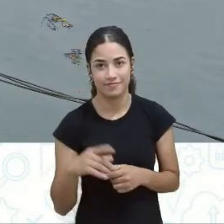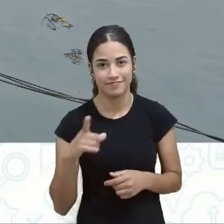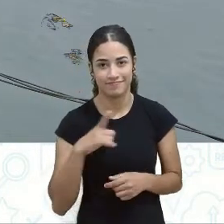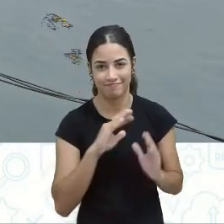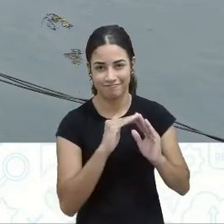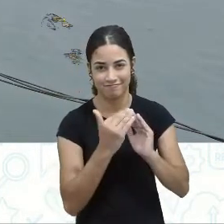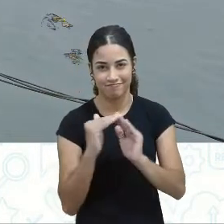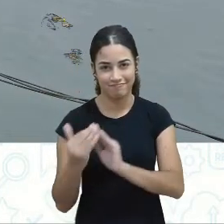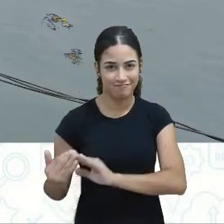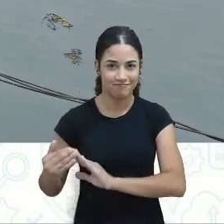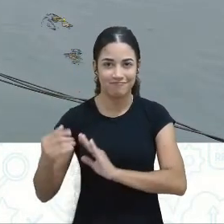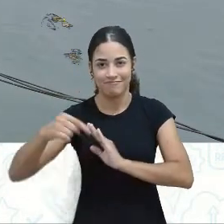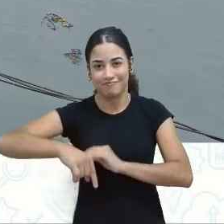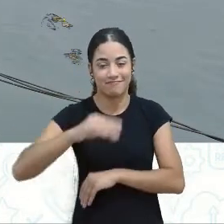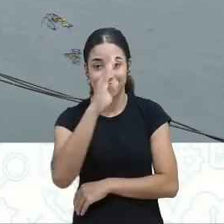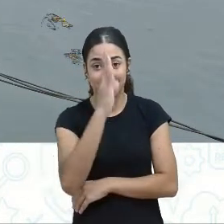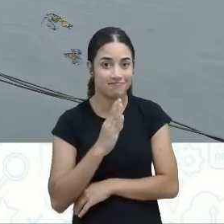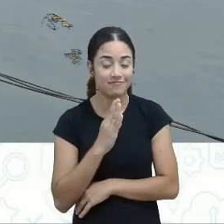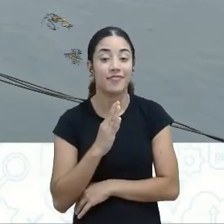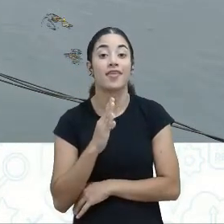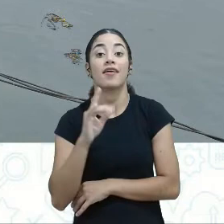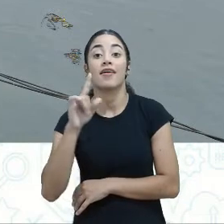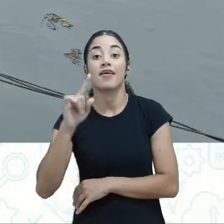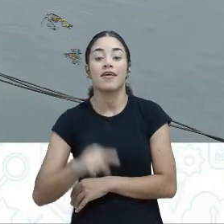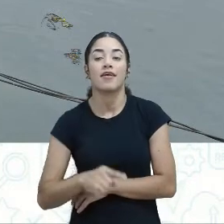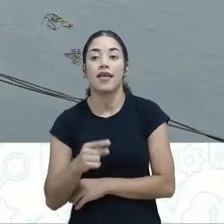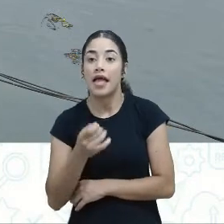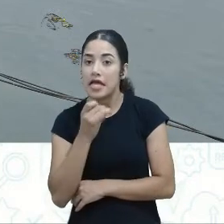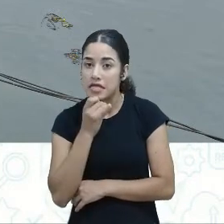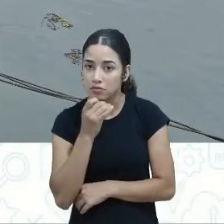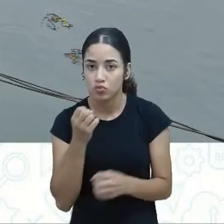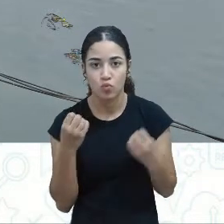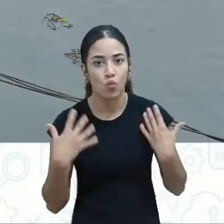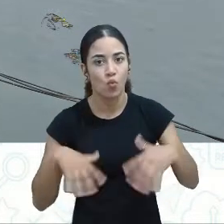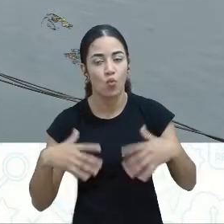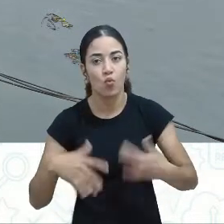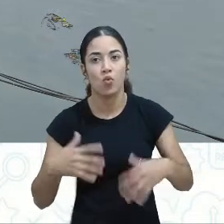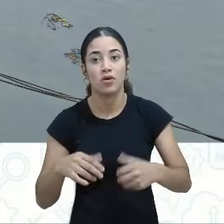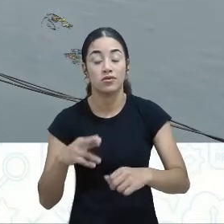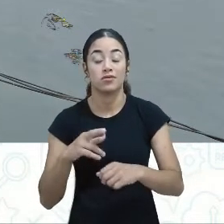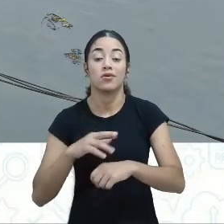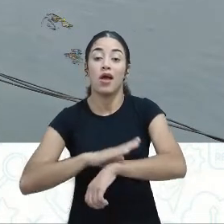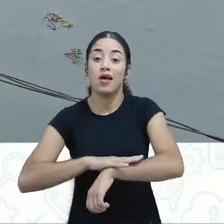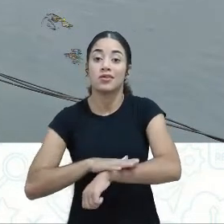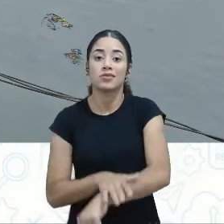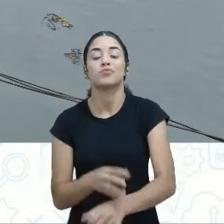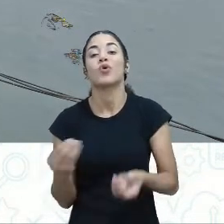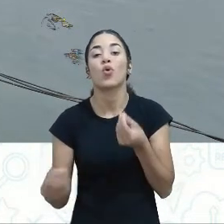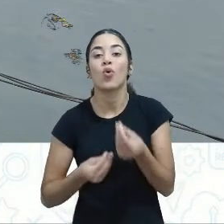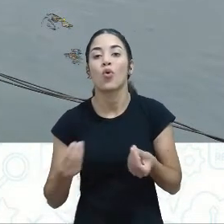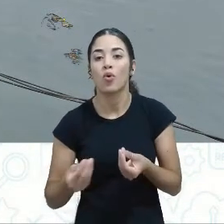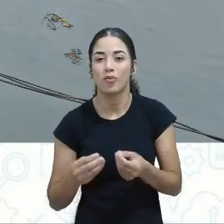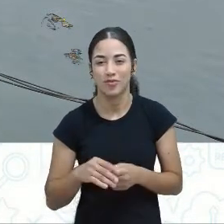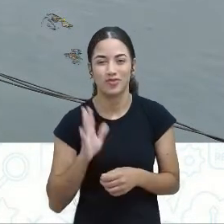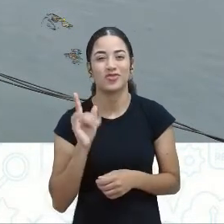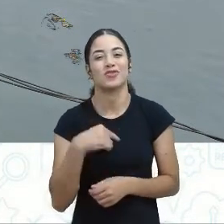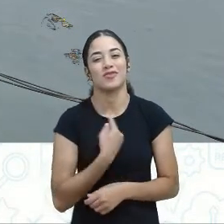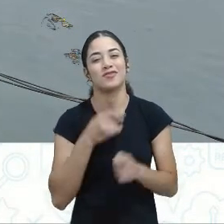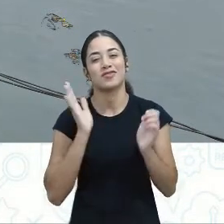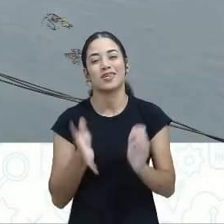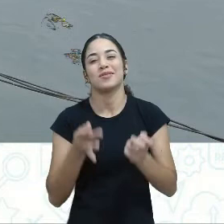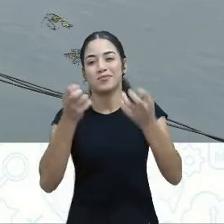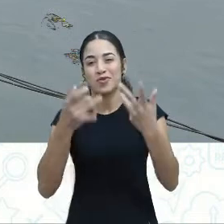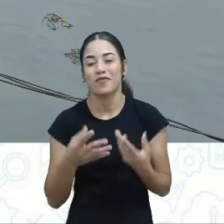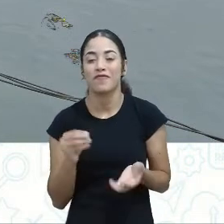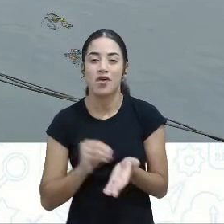periferias brasileiras são um exemplo notável de como o racismo ambiental se desenrola. Olha o que a gente estava falando, né? A falta